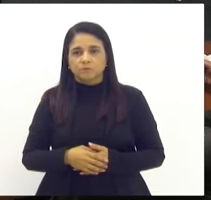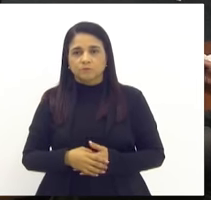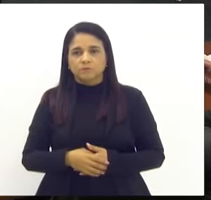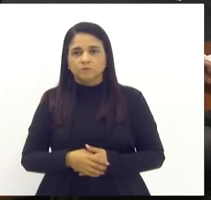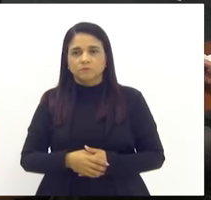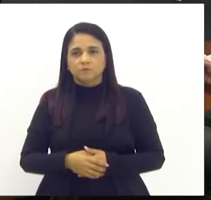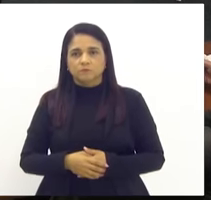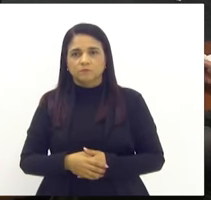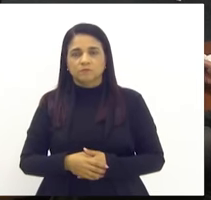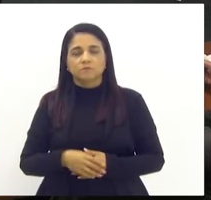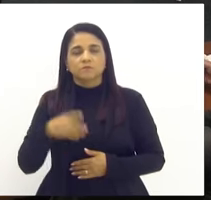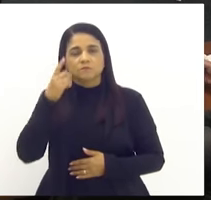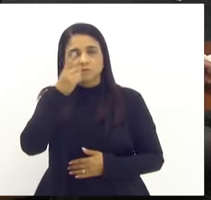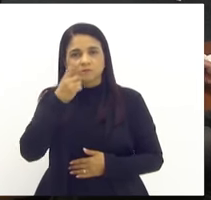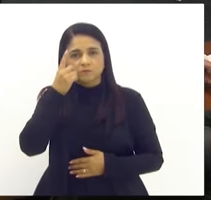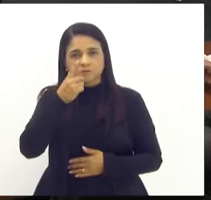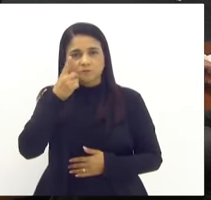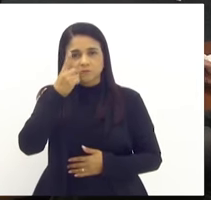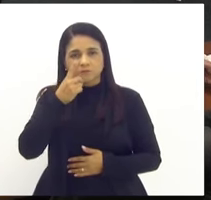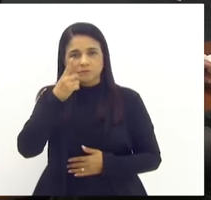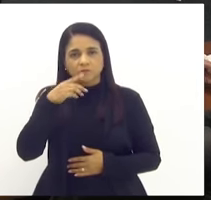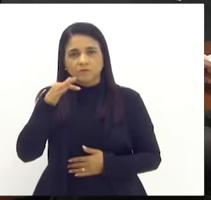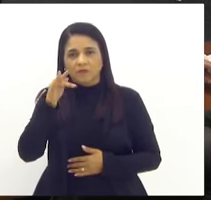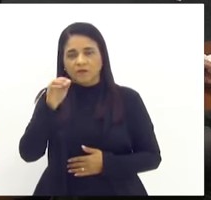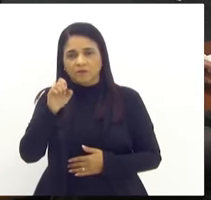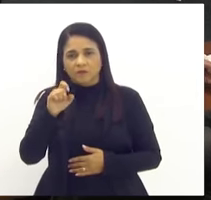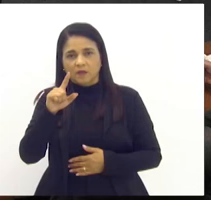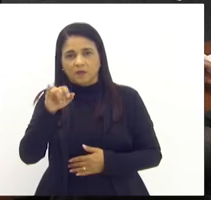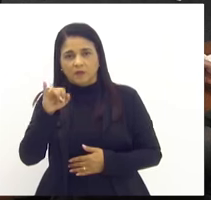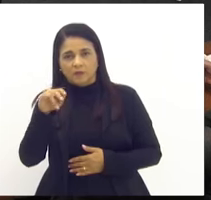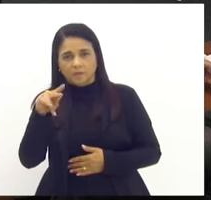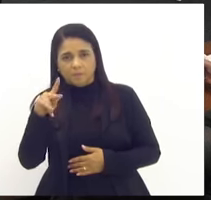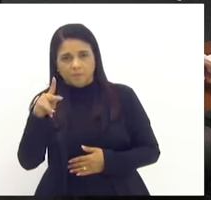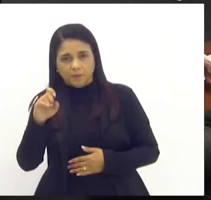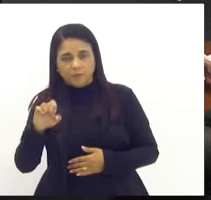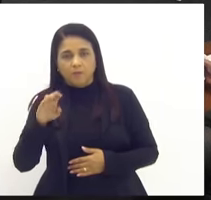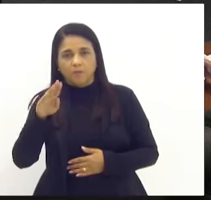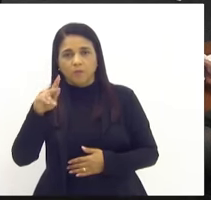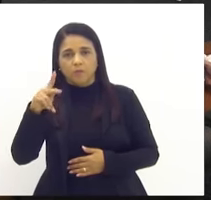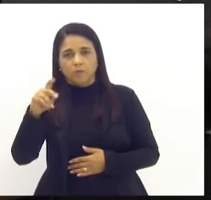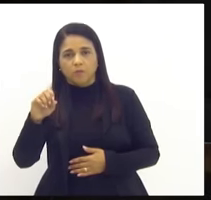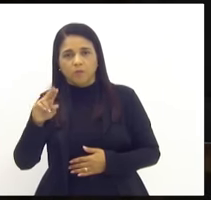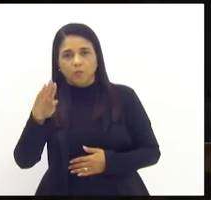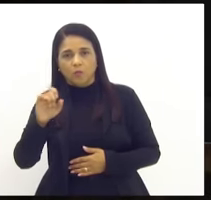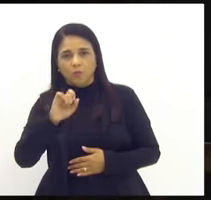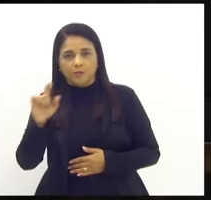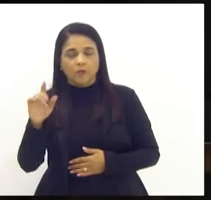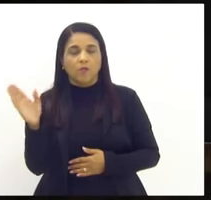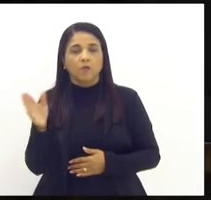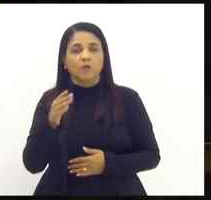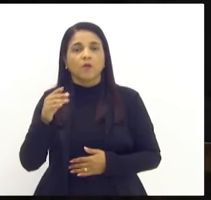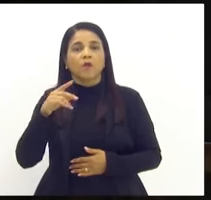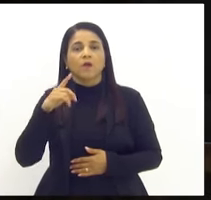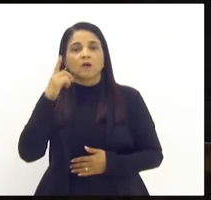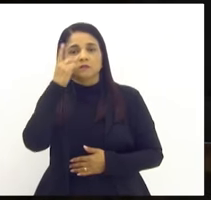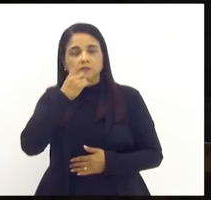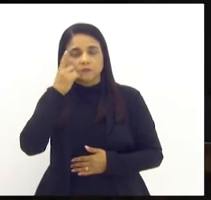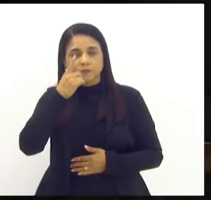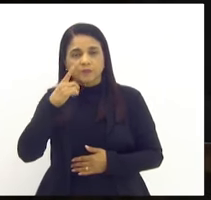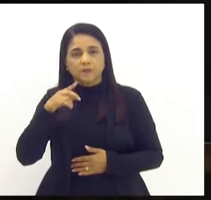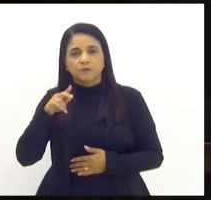brasão Deputado Felipe poubel Deputado Guilherme delaroli